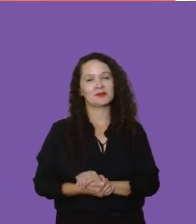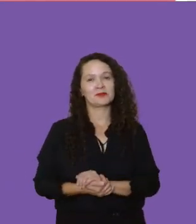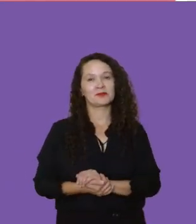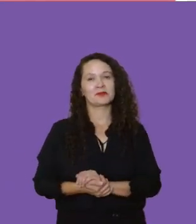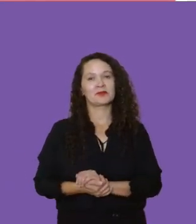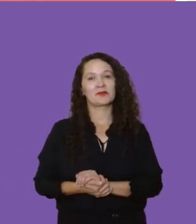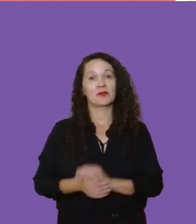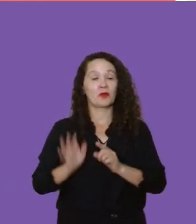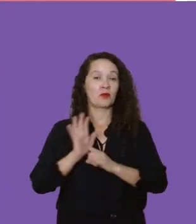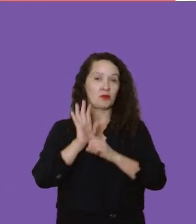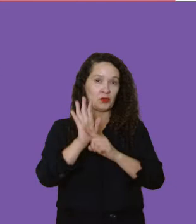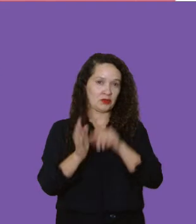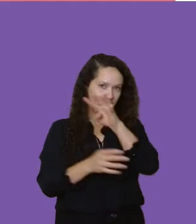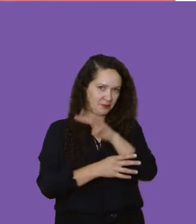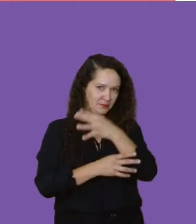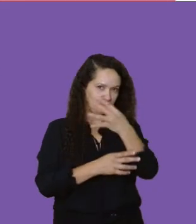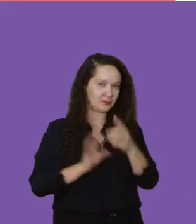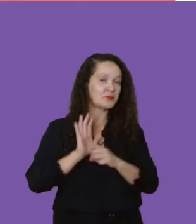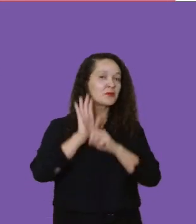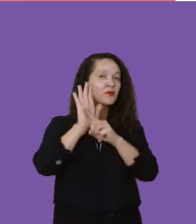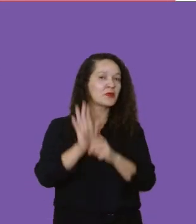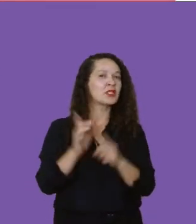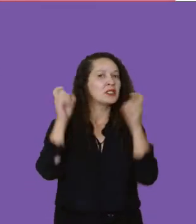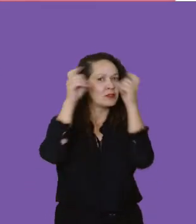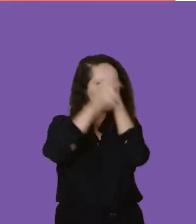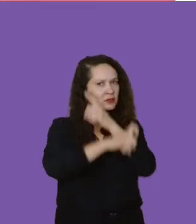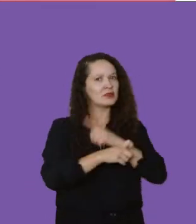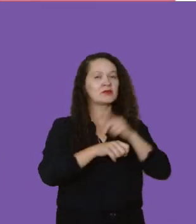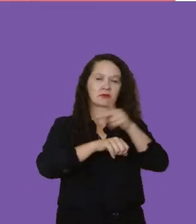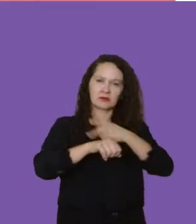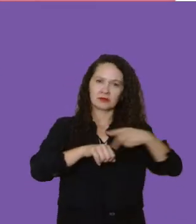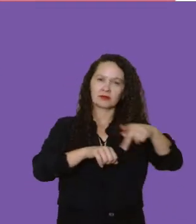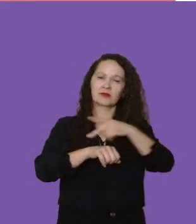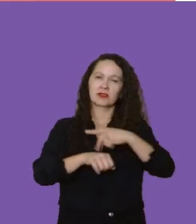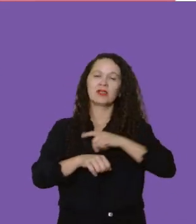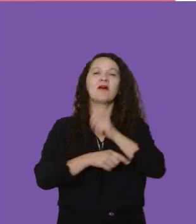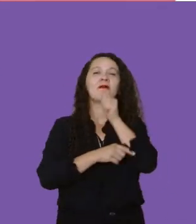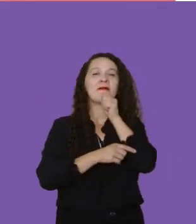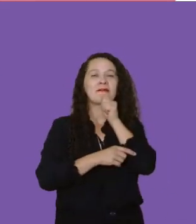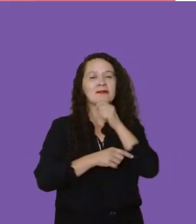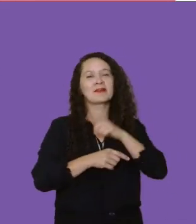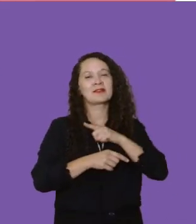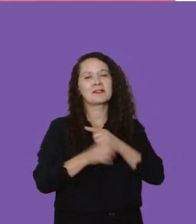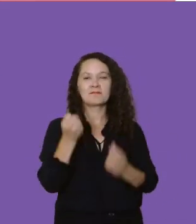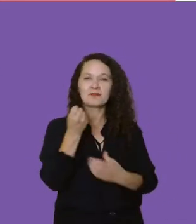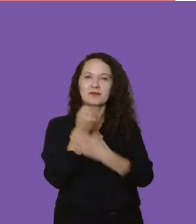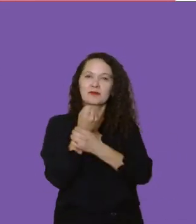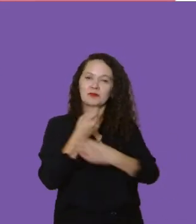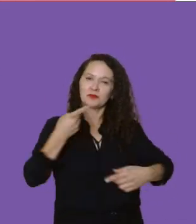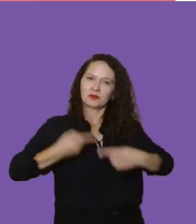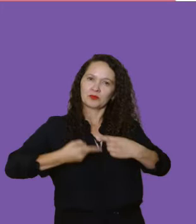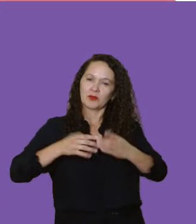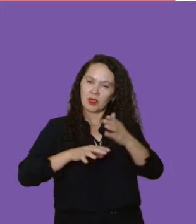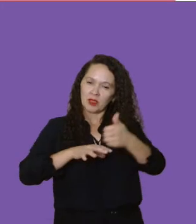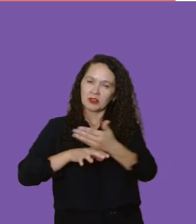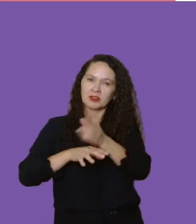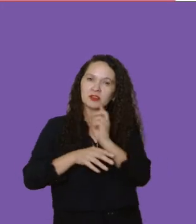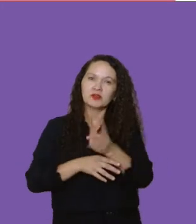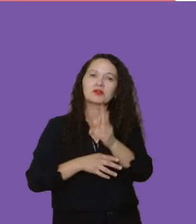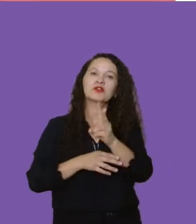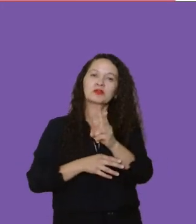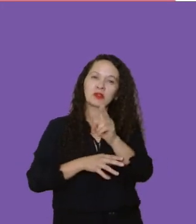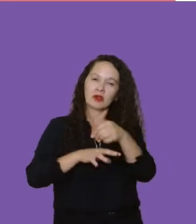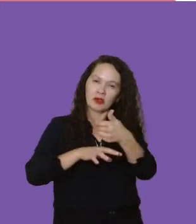Esses dados demonstram a dificuldade que o país ainda encontra em garantir uma política de acesso e permanência